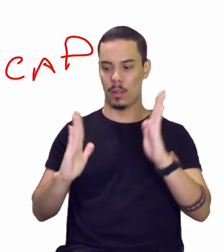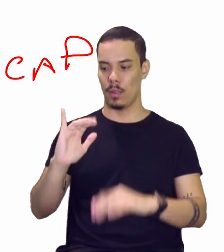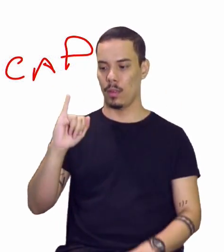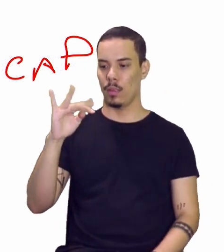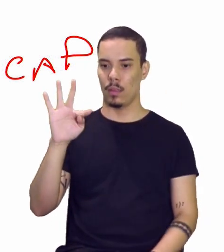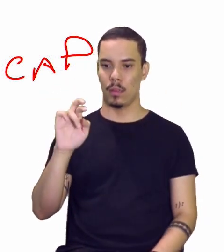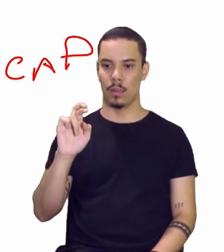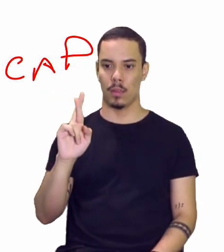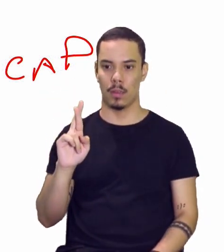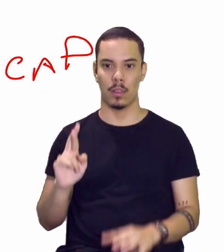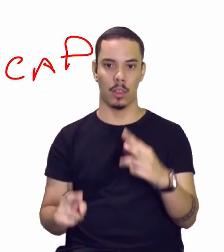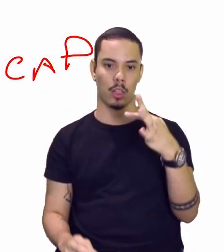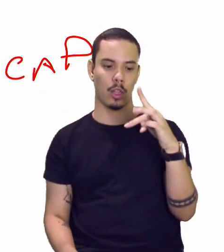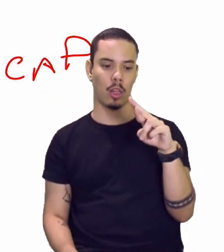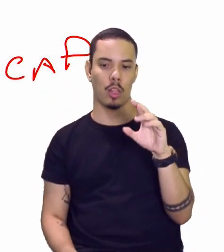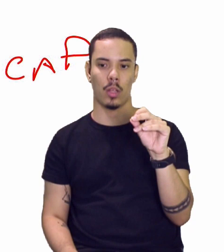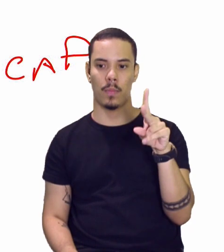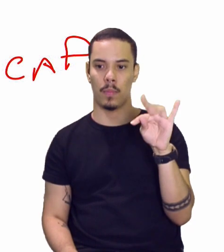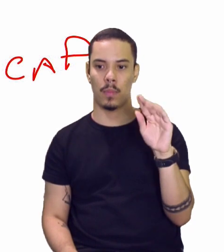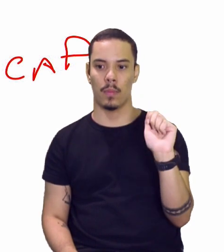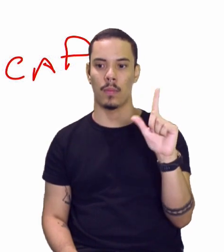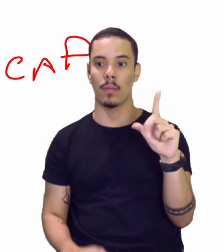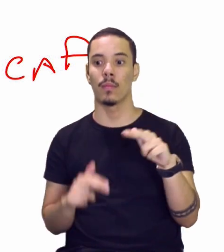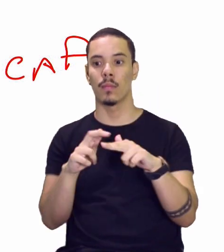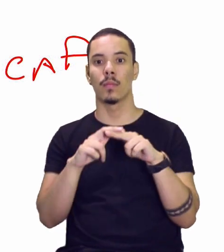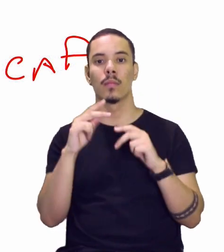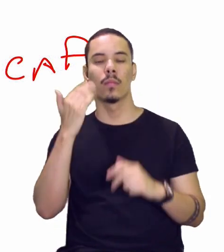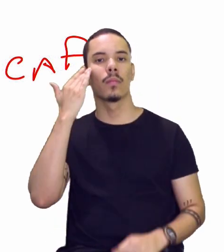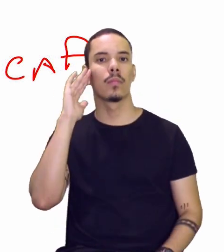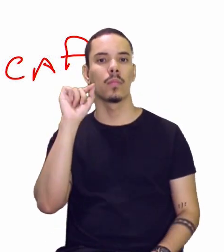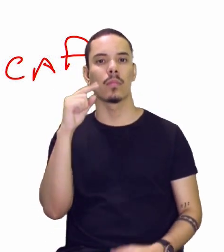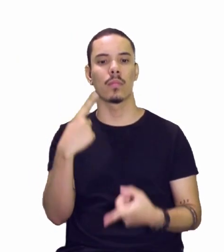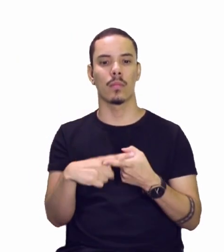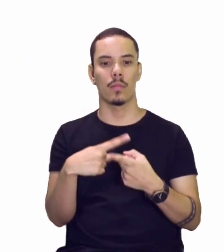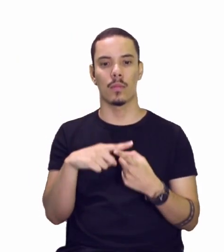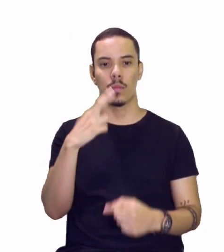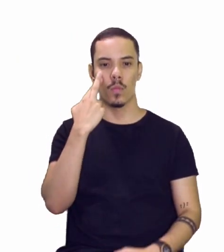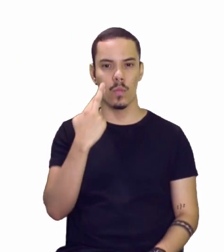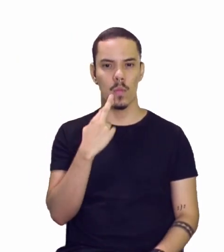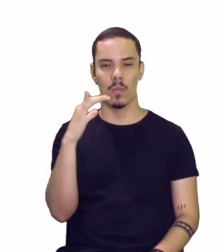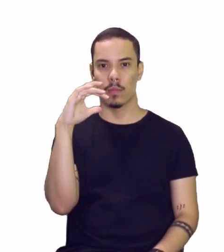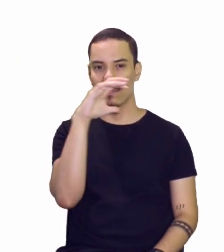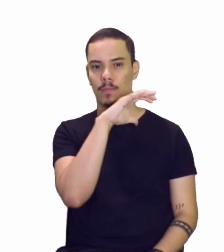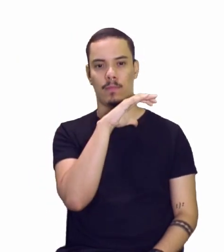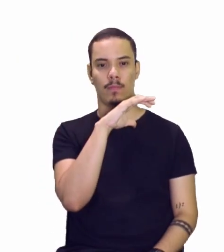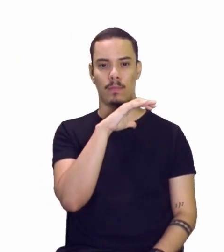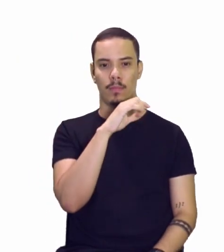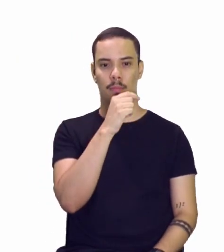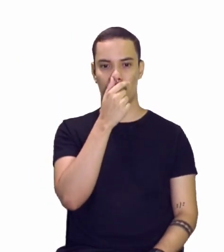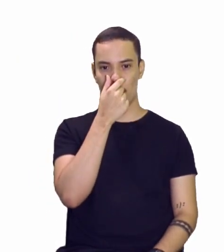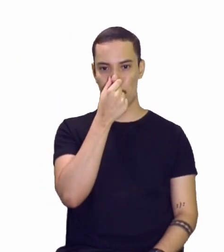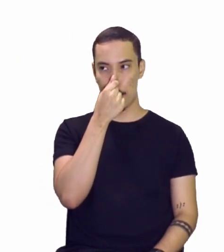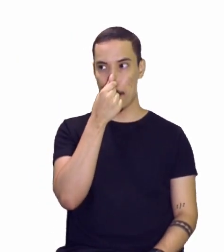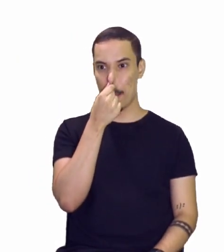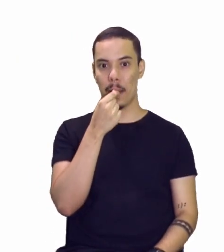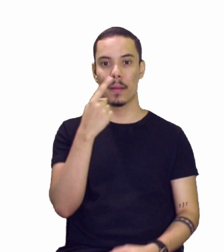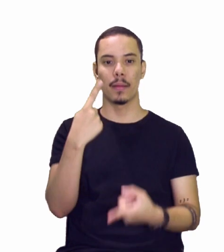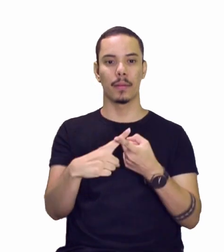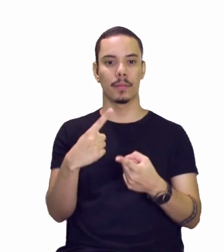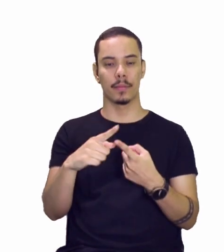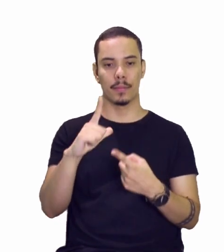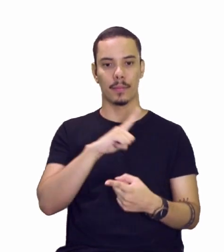intertropical. Aí você passa a entender porque é que Rondônia é quente, tá? É quente por causa disso aqui, ó. Olha aqui onde está o Trópico